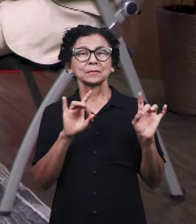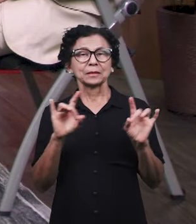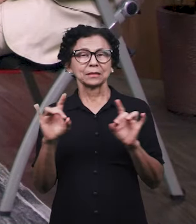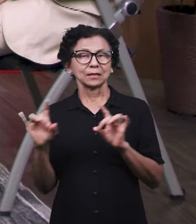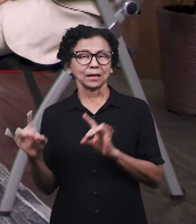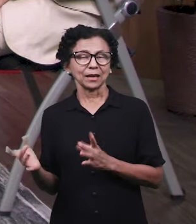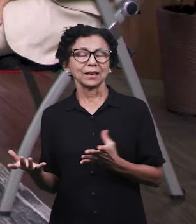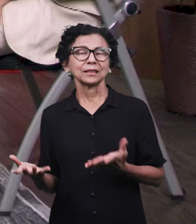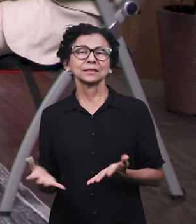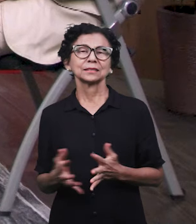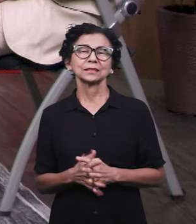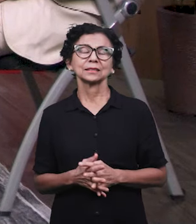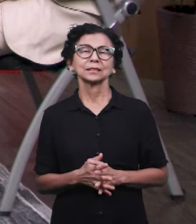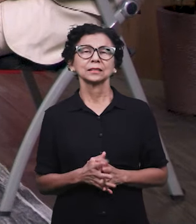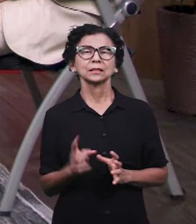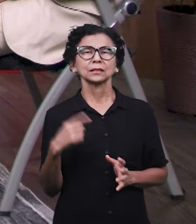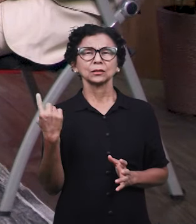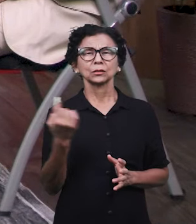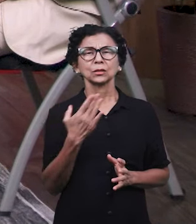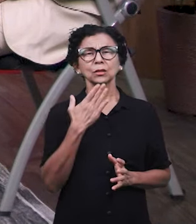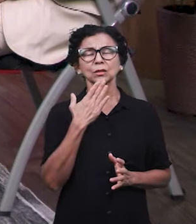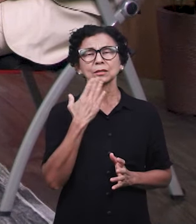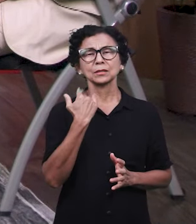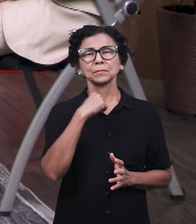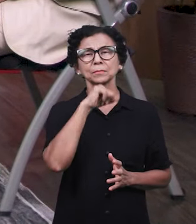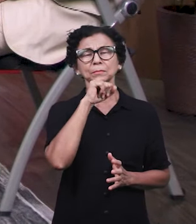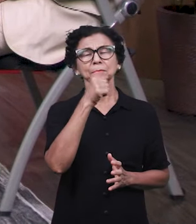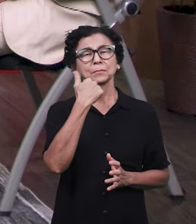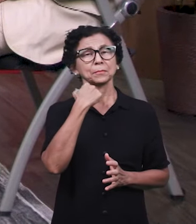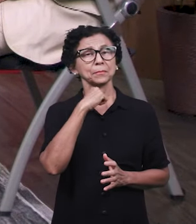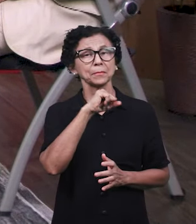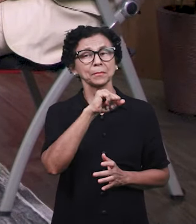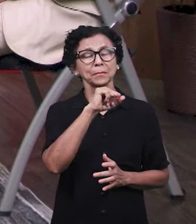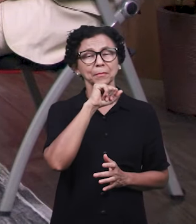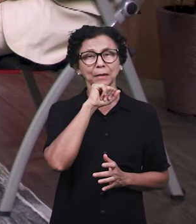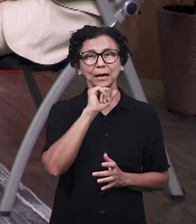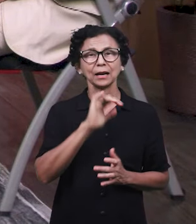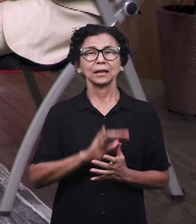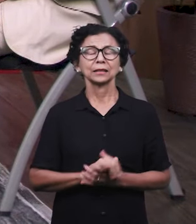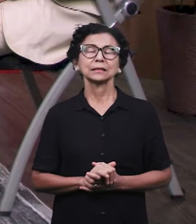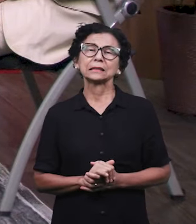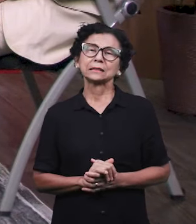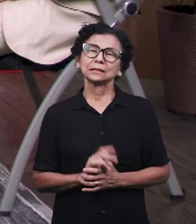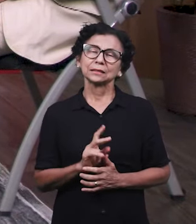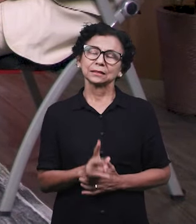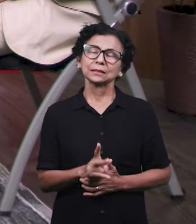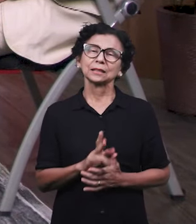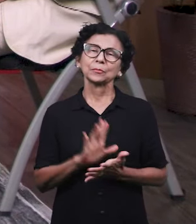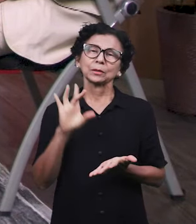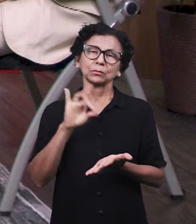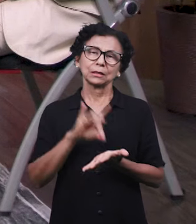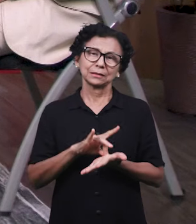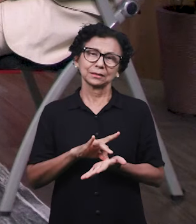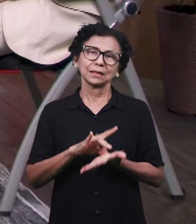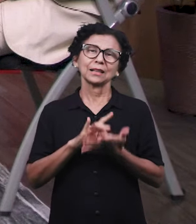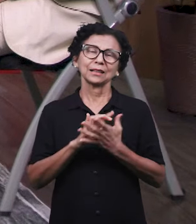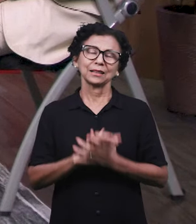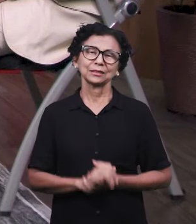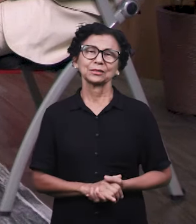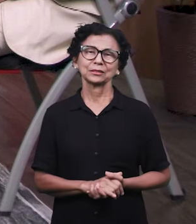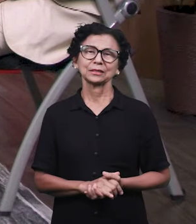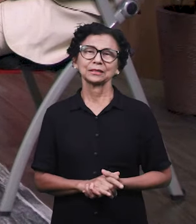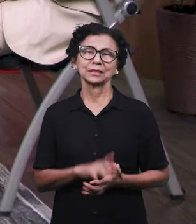para que a gente, enquanto pai e mãe, não fique perdido, né, na orientação das famílias. Paz, Senhor Willer. Amém. Paz